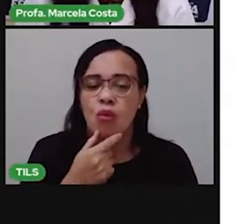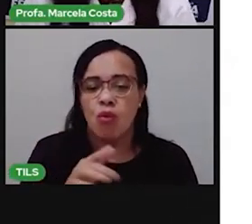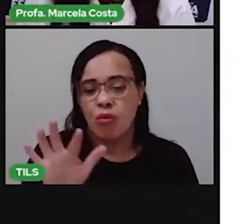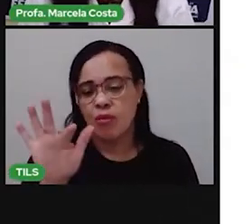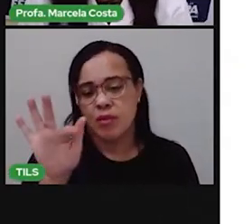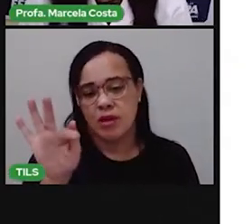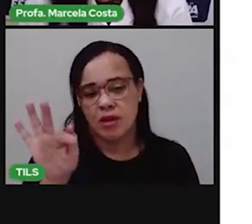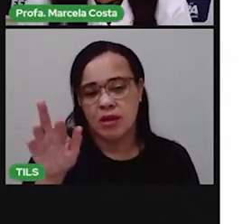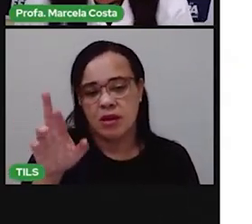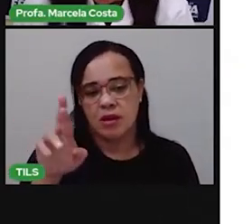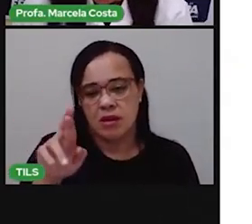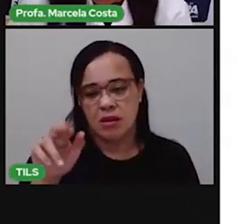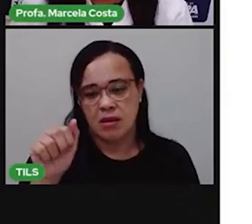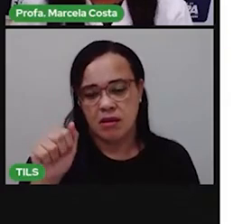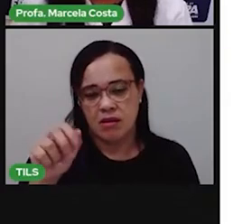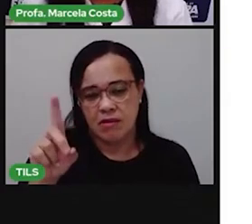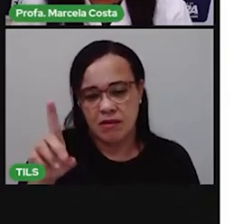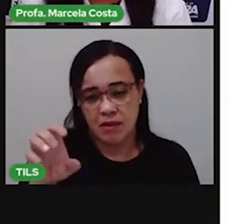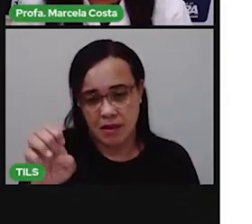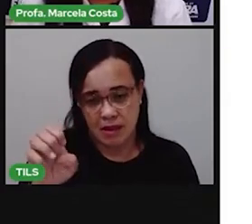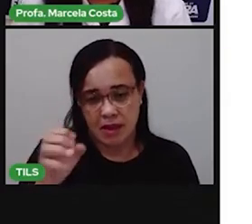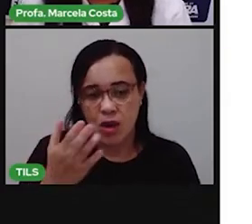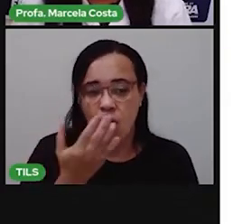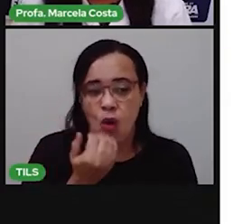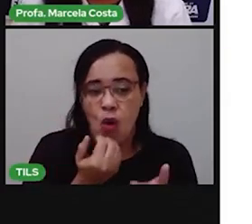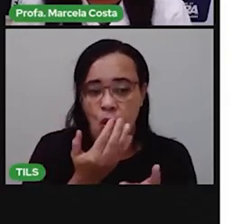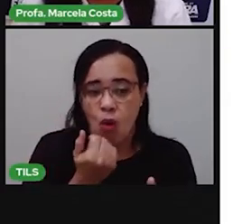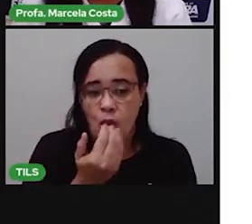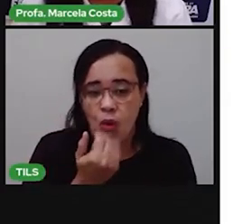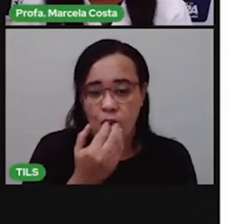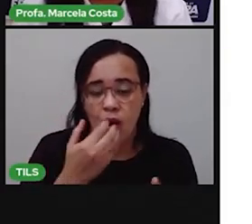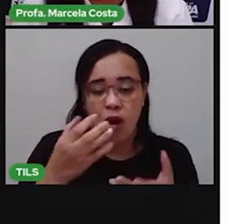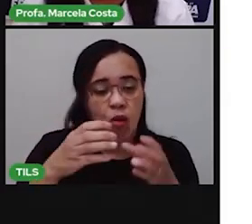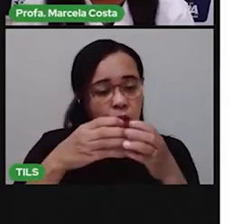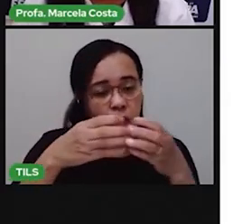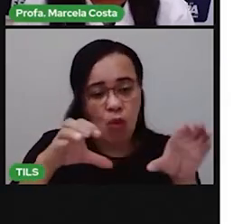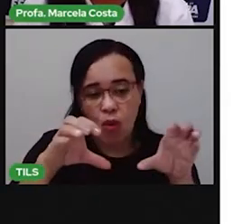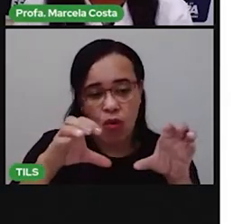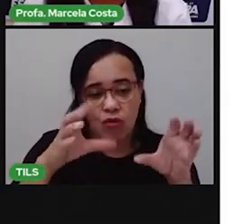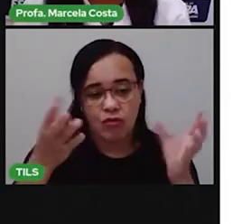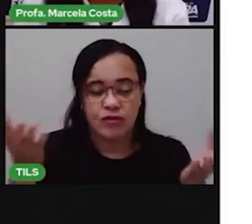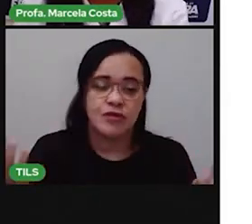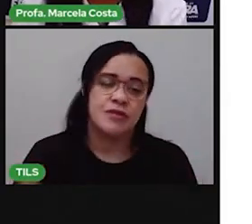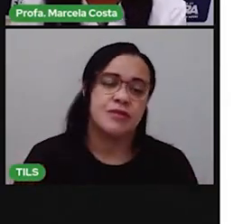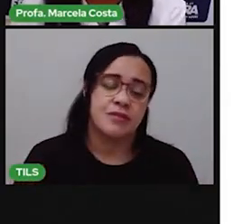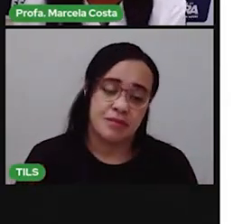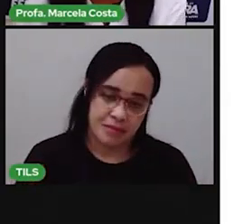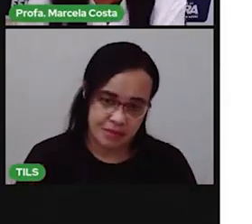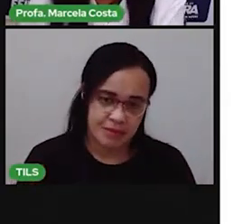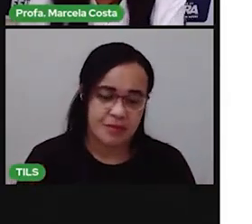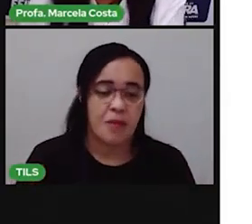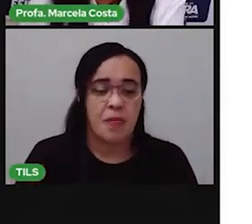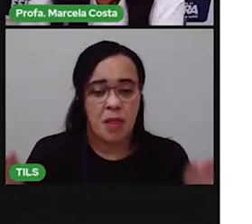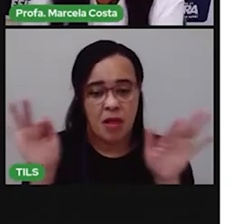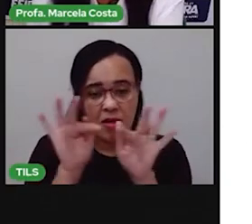essa: o frade comeu o ovo.